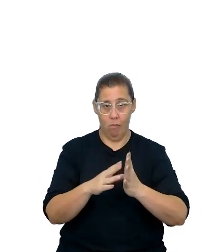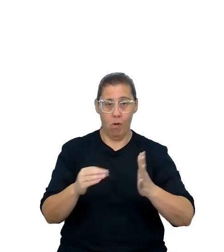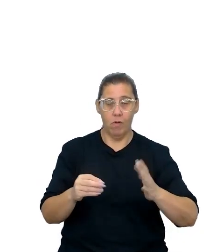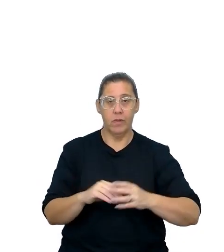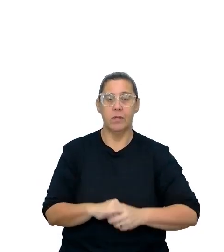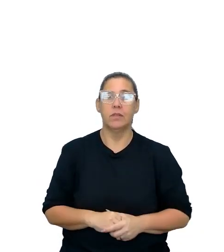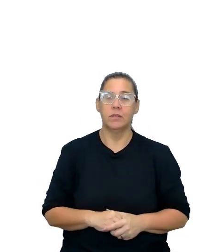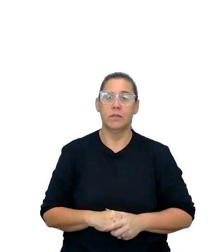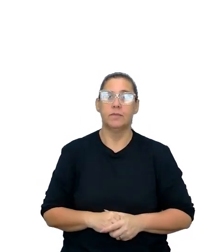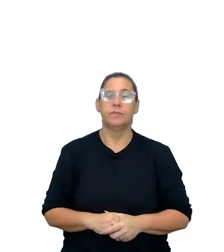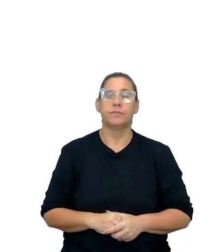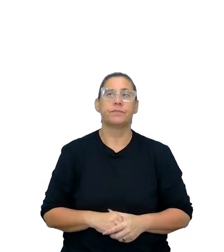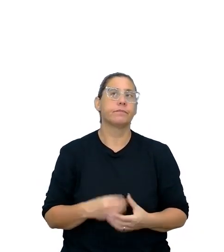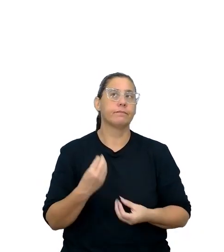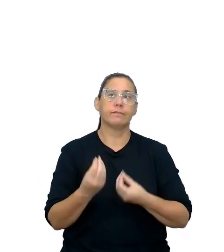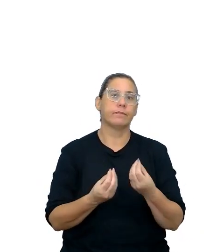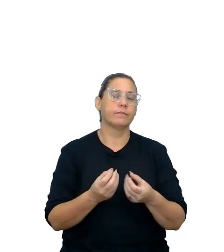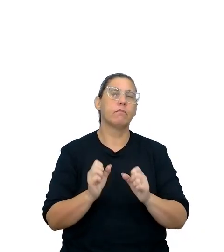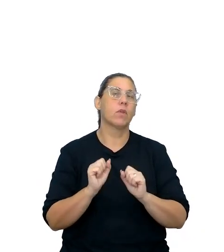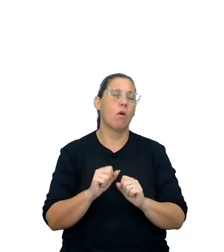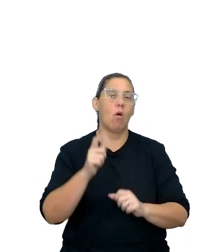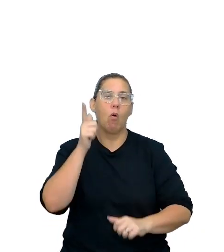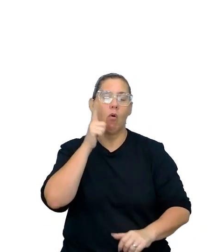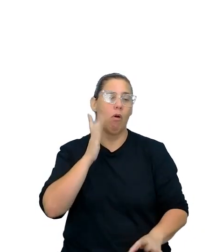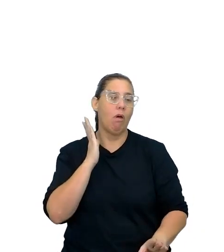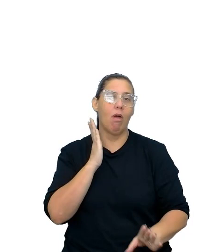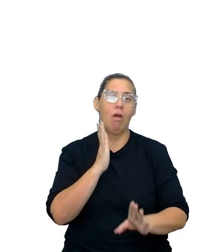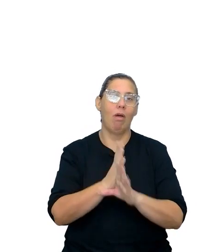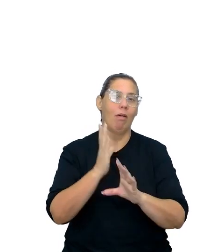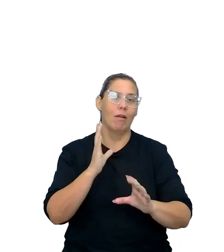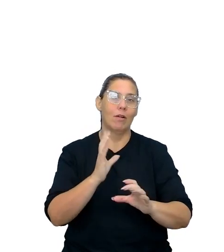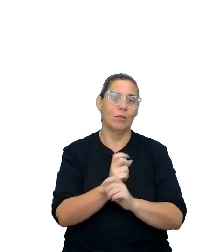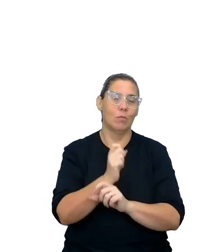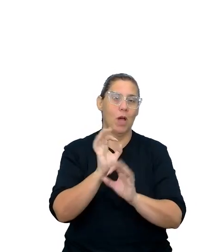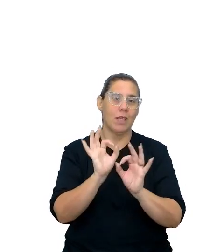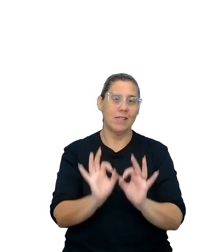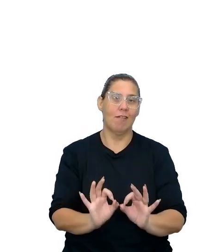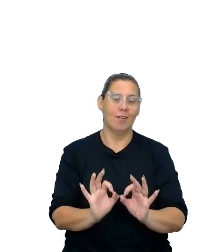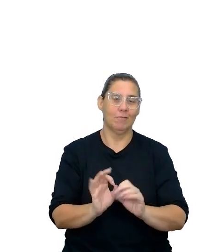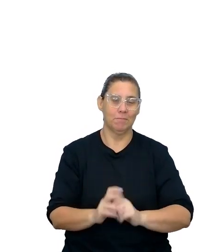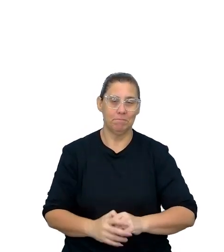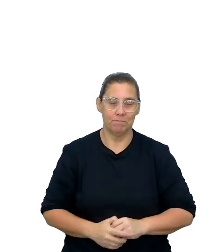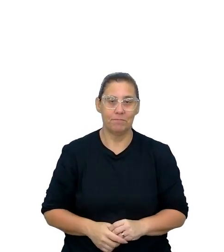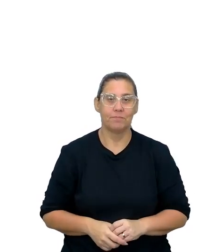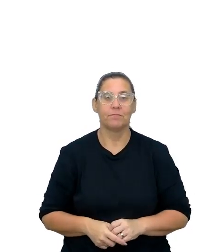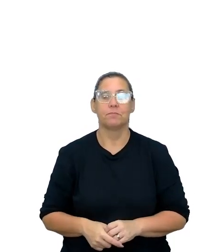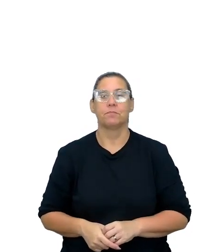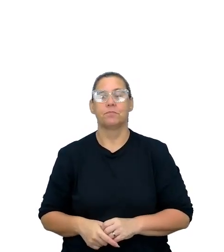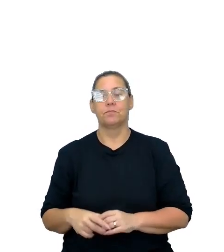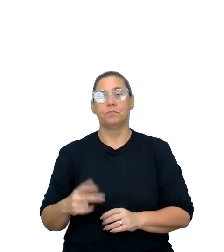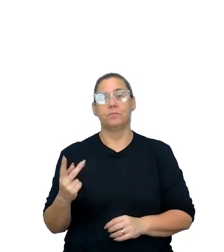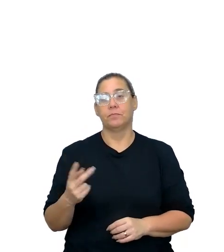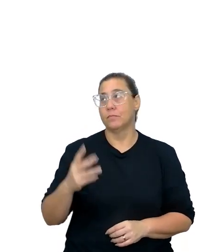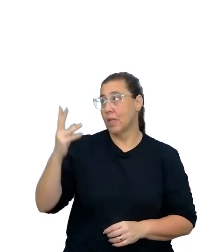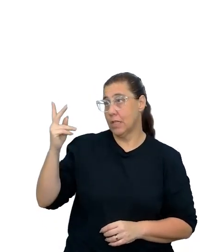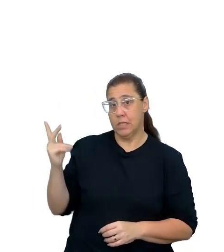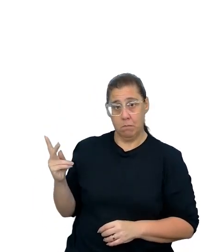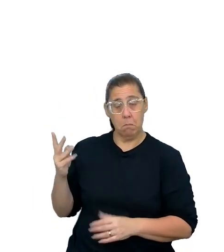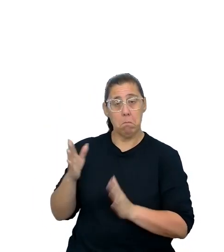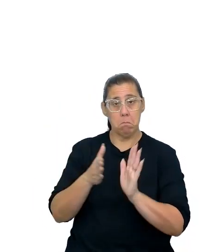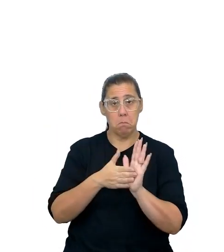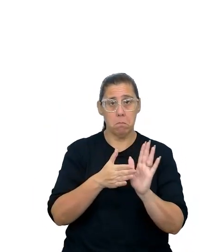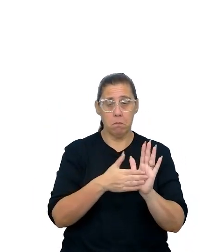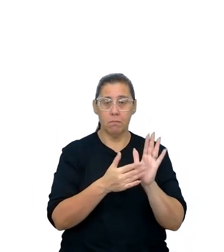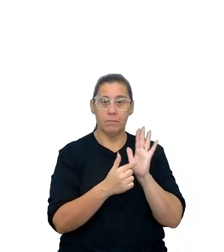e algumas formas de como poderia se chegar ao resultado final aqui dessas propostas